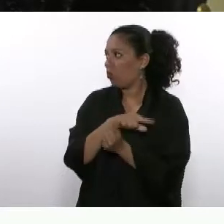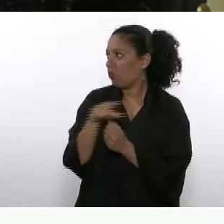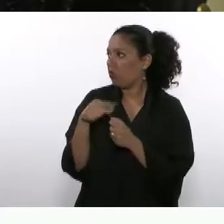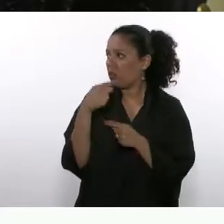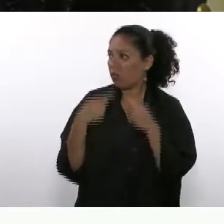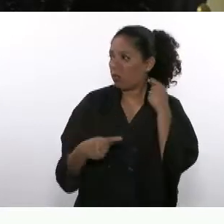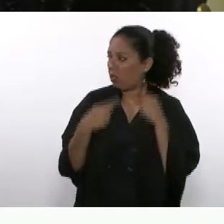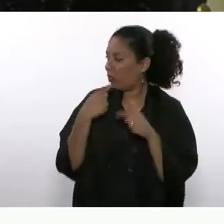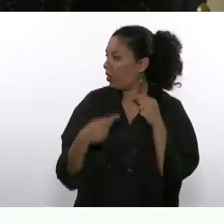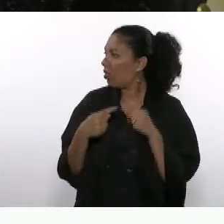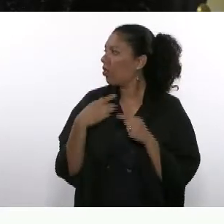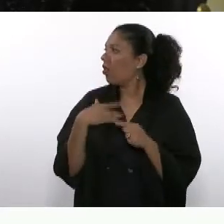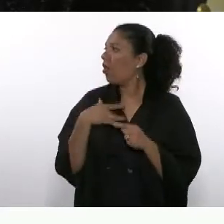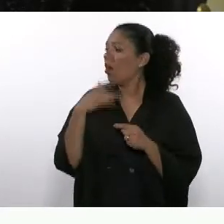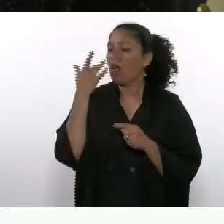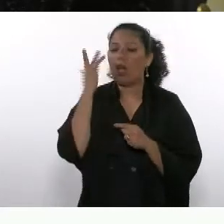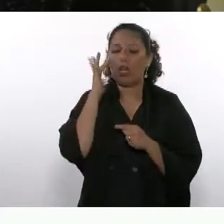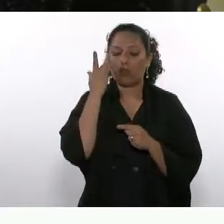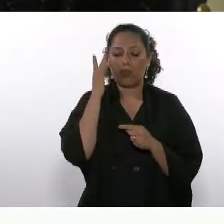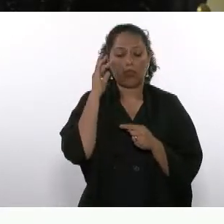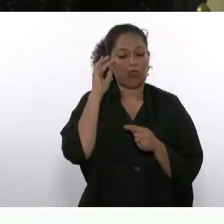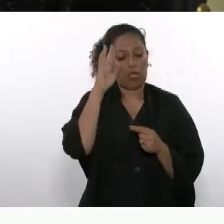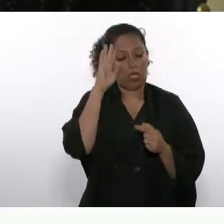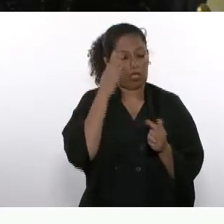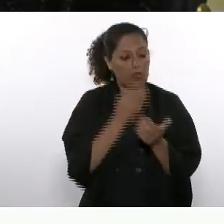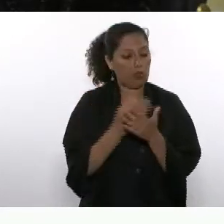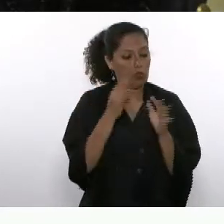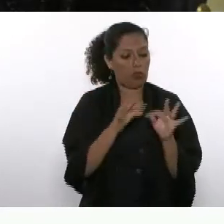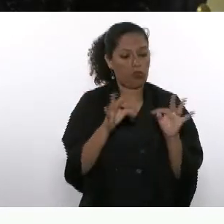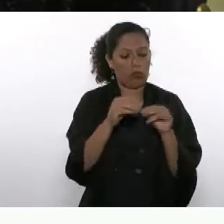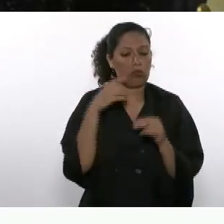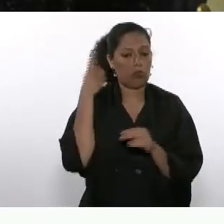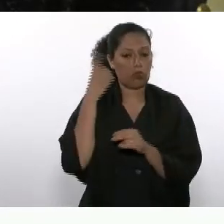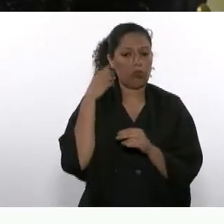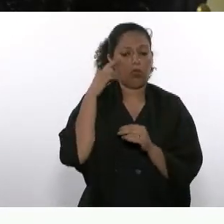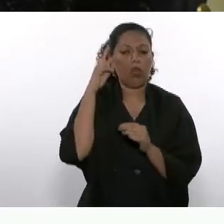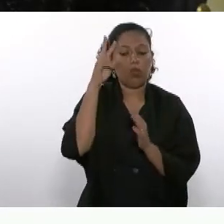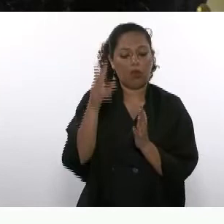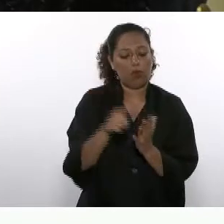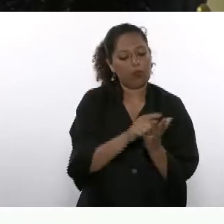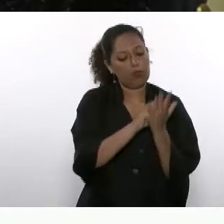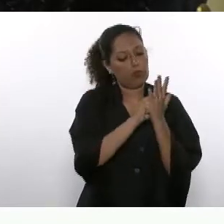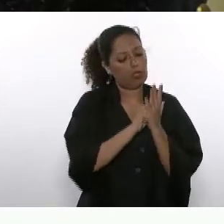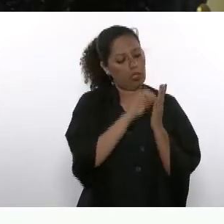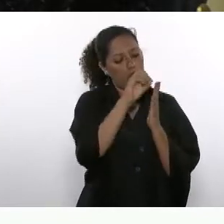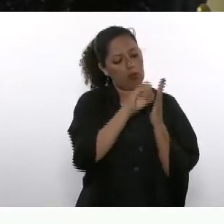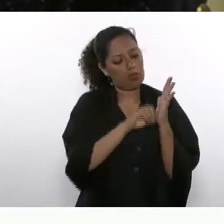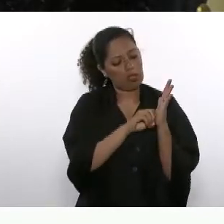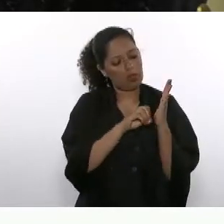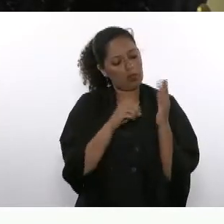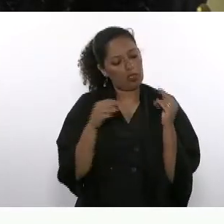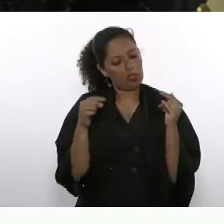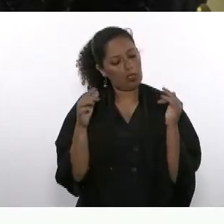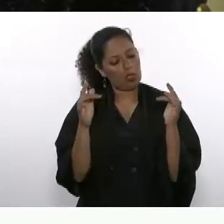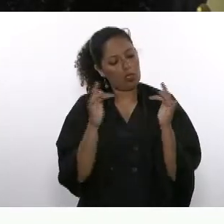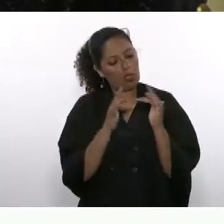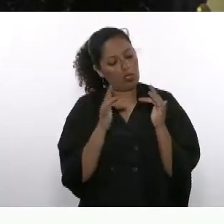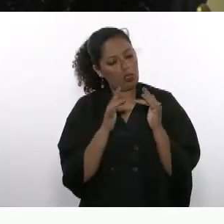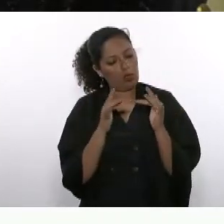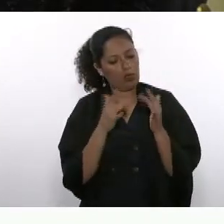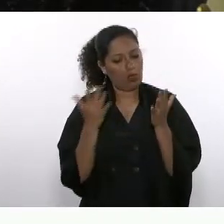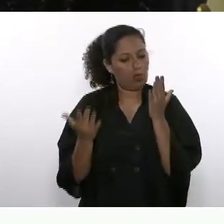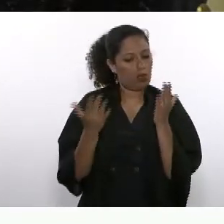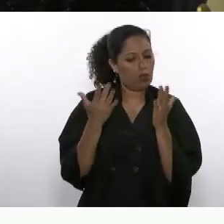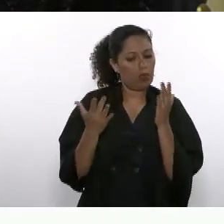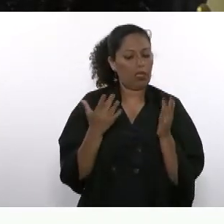debatendo, acredito que os demais deputados, simplesmente ao pegar o orçamento e comparar o que foi investido e o que foi